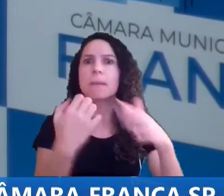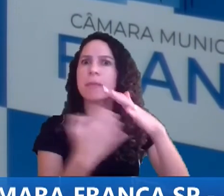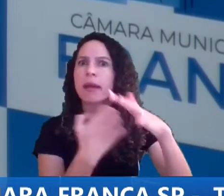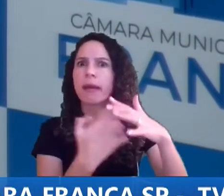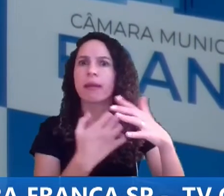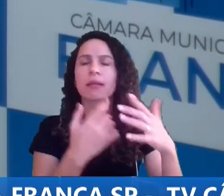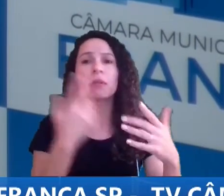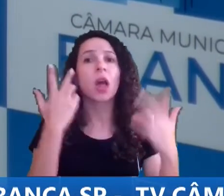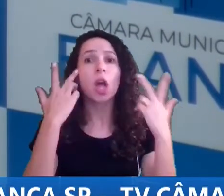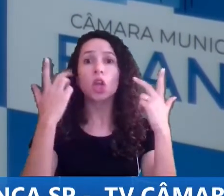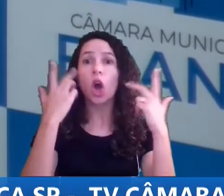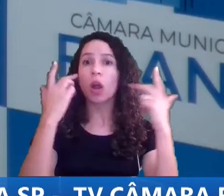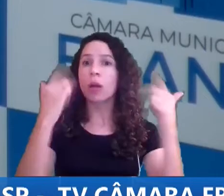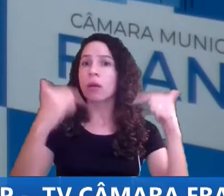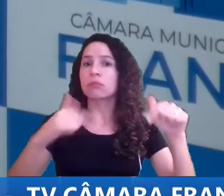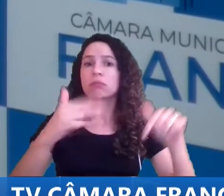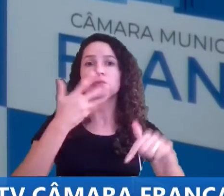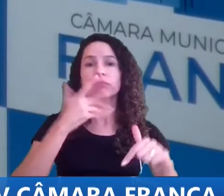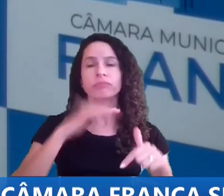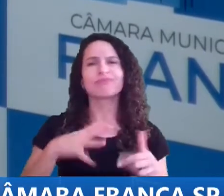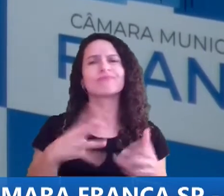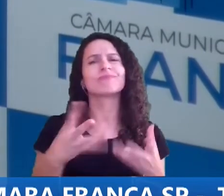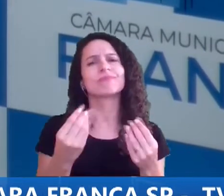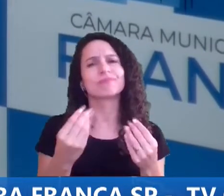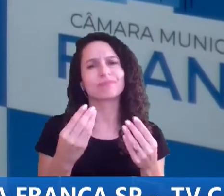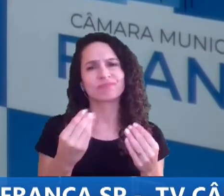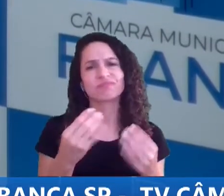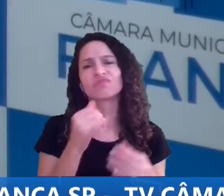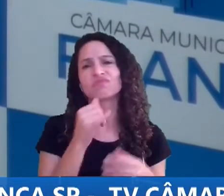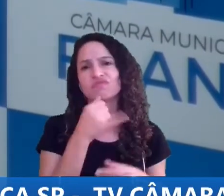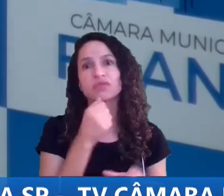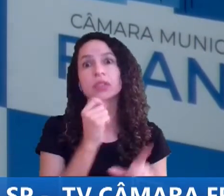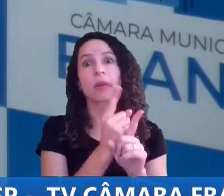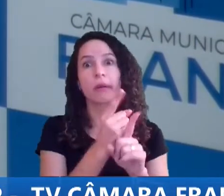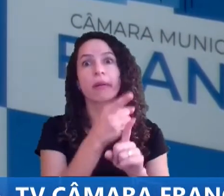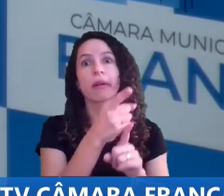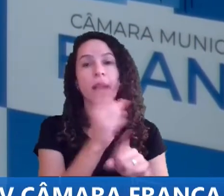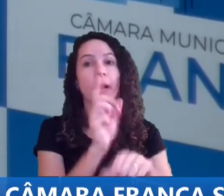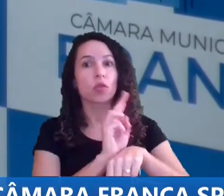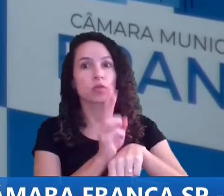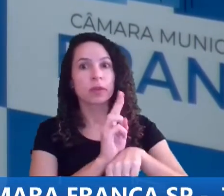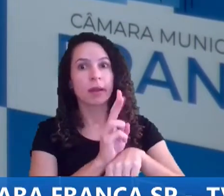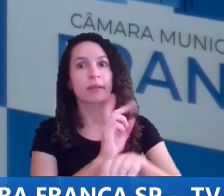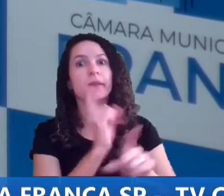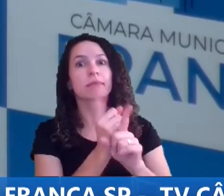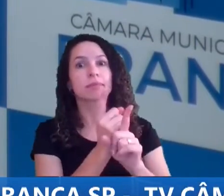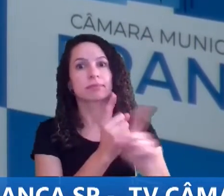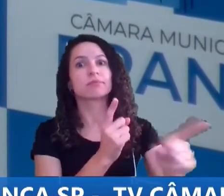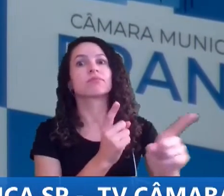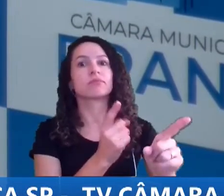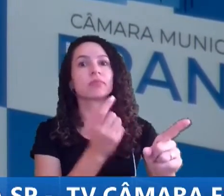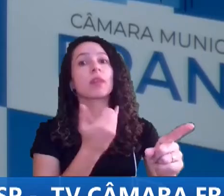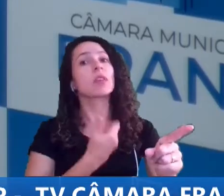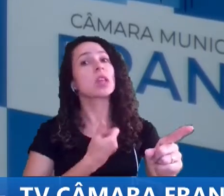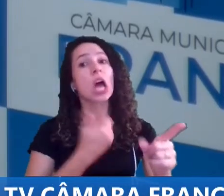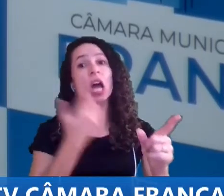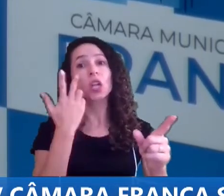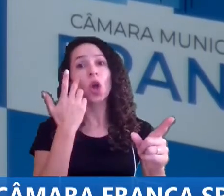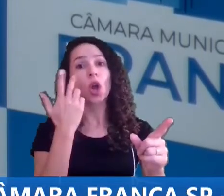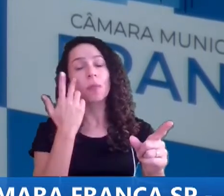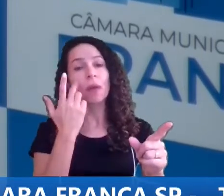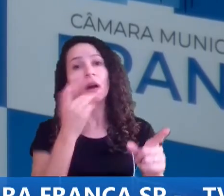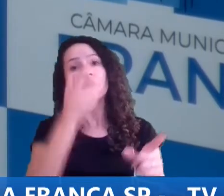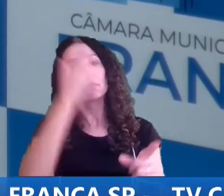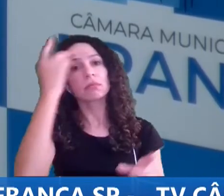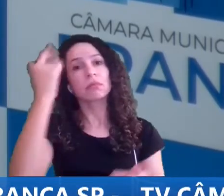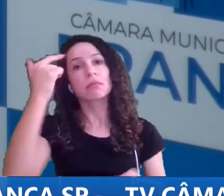E, infelizmente, a gente encontra esse tipo de discurso na fiscalização do Ministério do Trabalho, de pessoas que entendem que